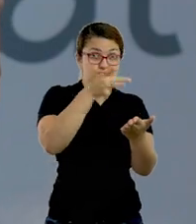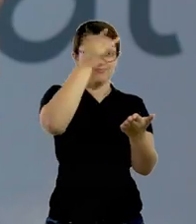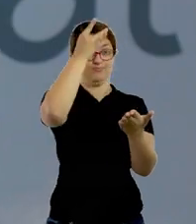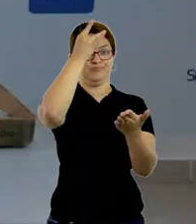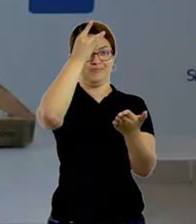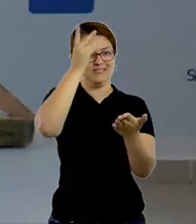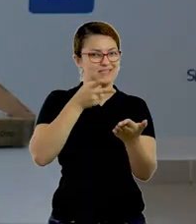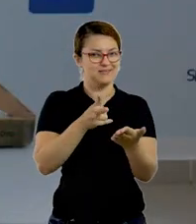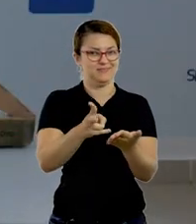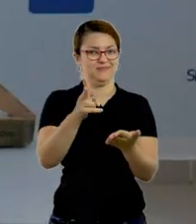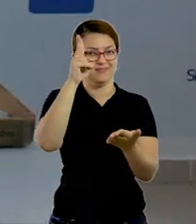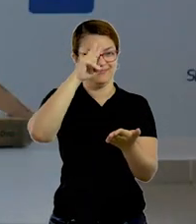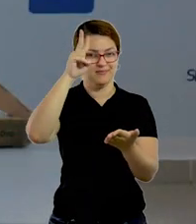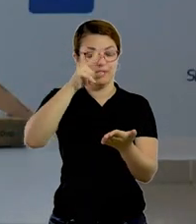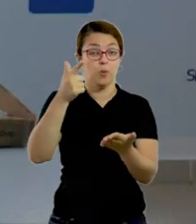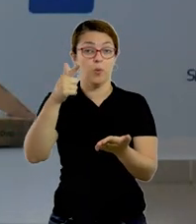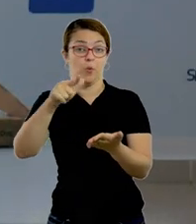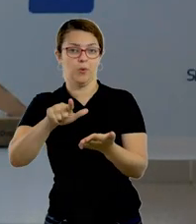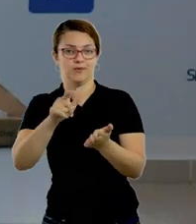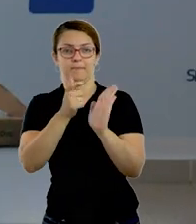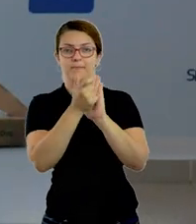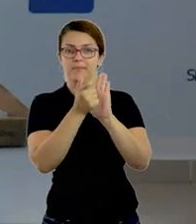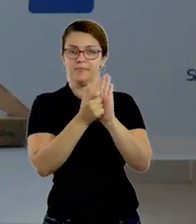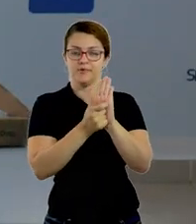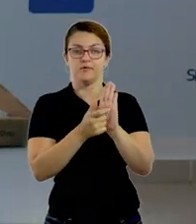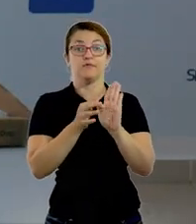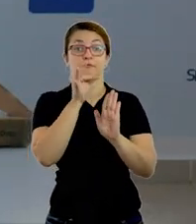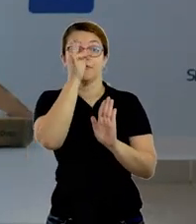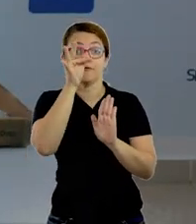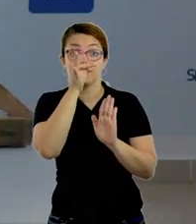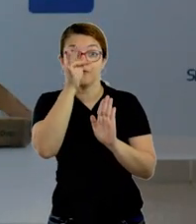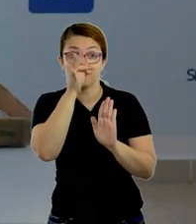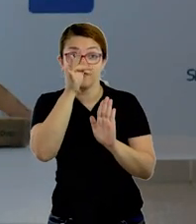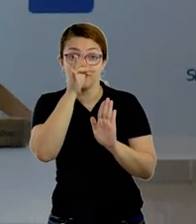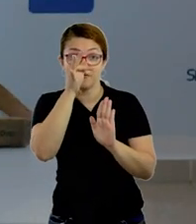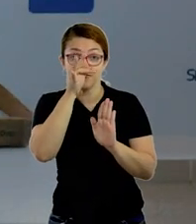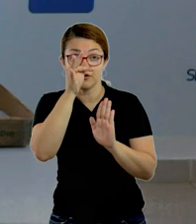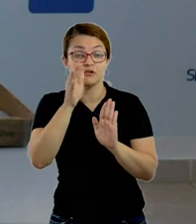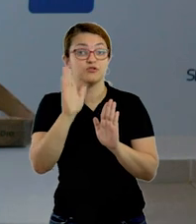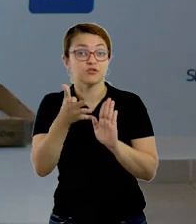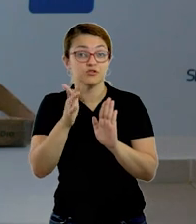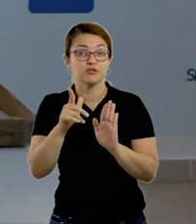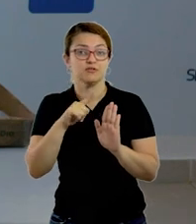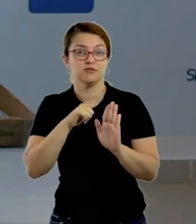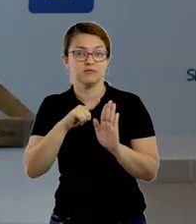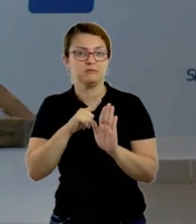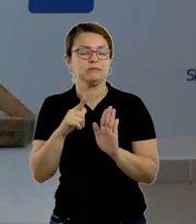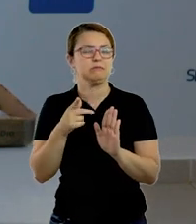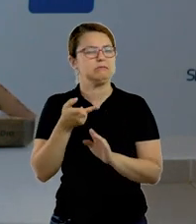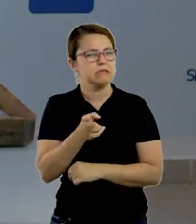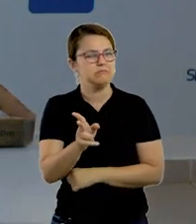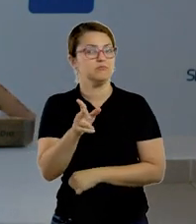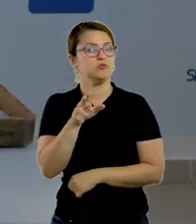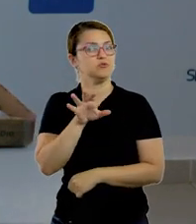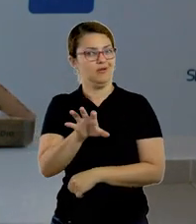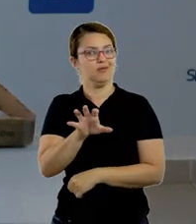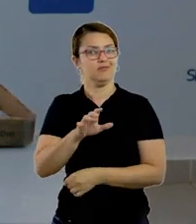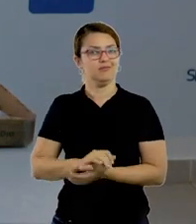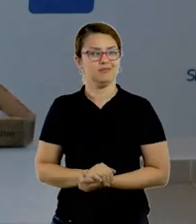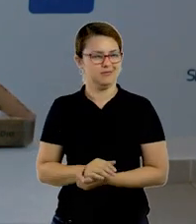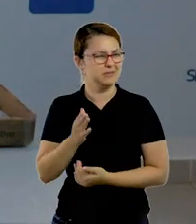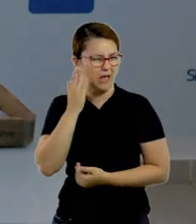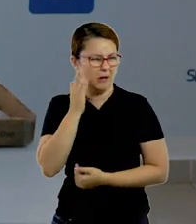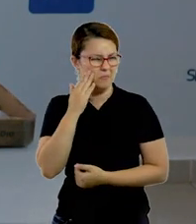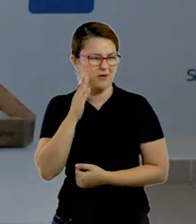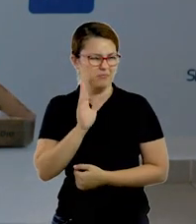escreve bola. Aí você vai para outras palavras. Olha, eu tenho aqui flor. As letrinhas da flor eu já coloquei. Eu gosto de trabalhar assim, porque como